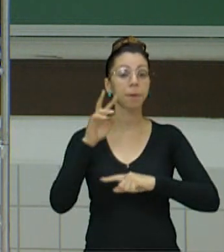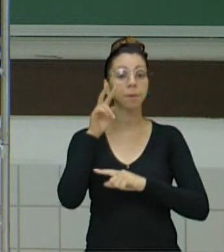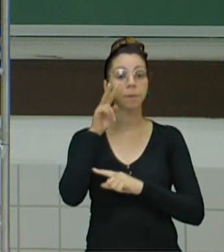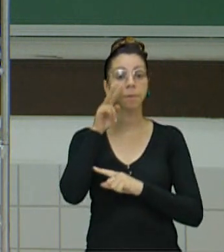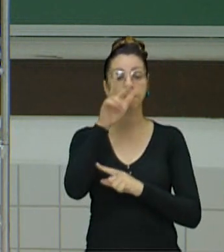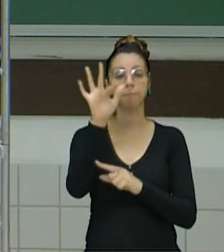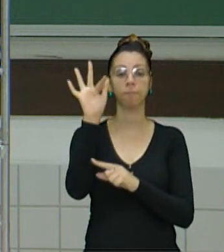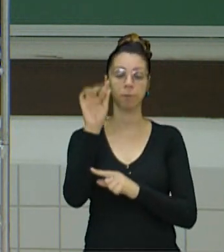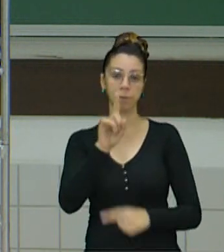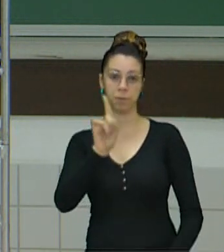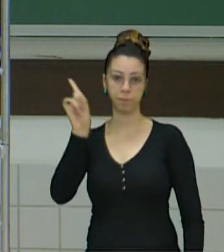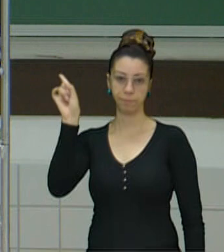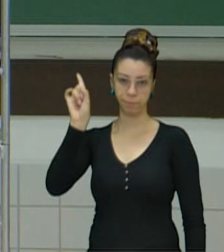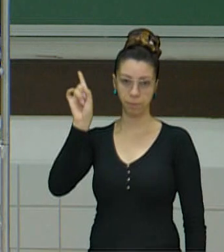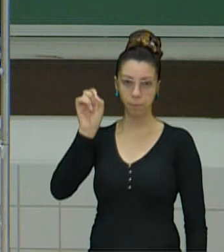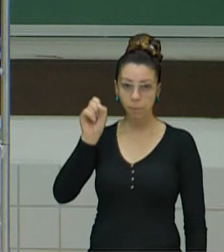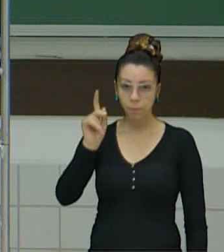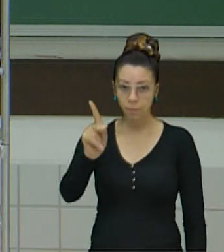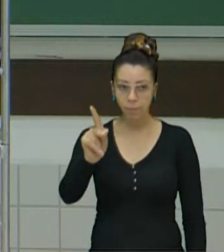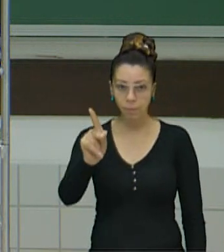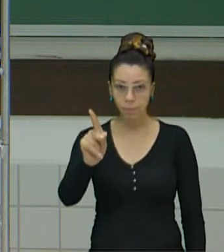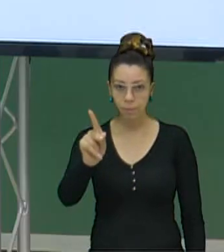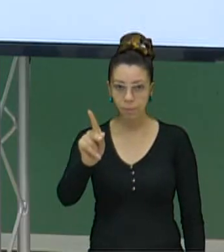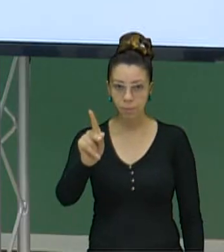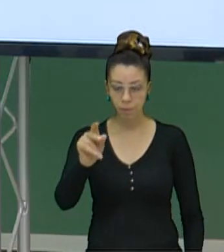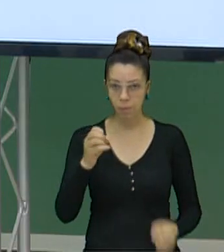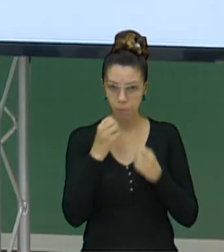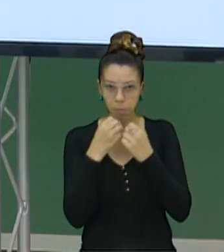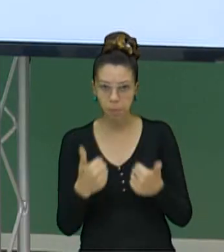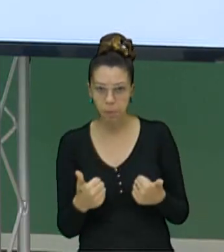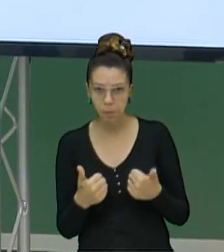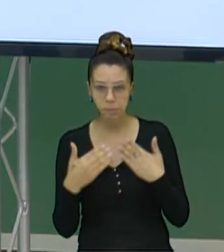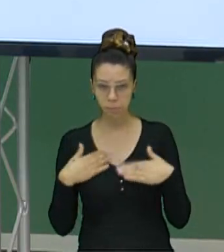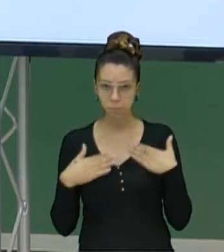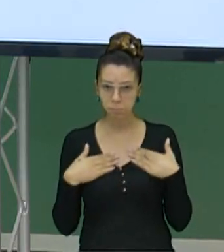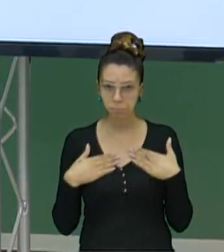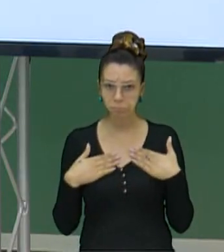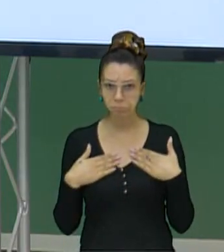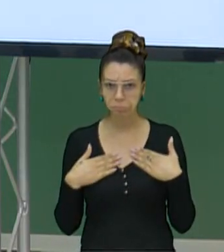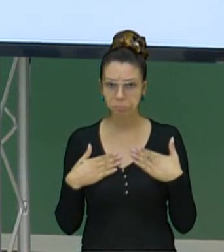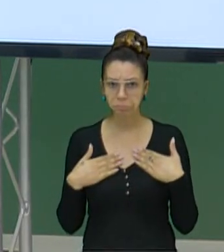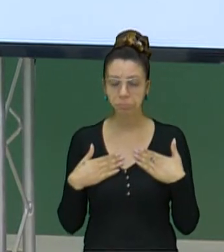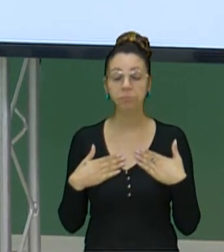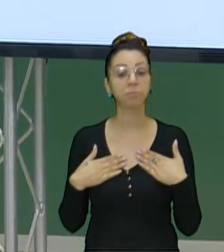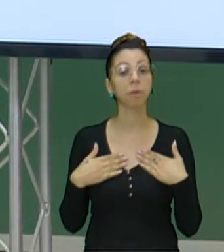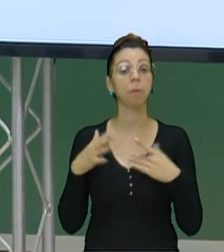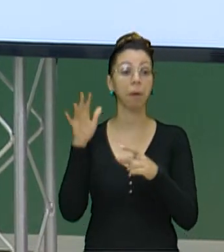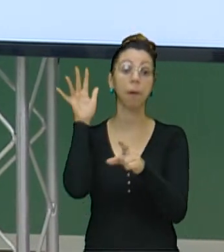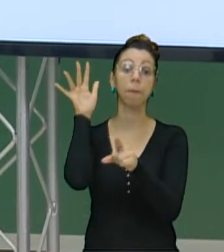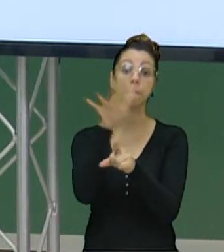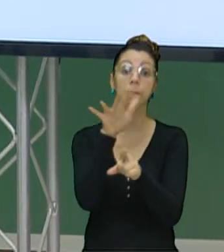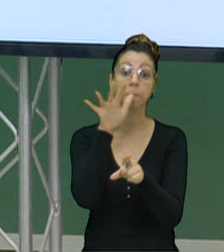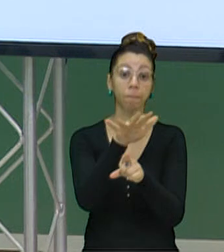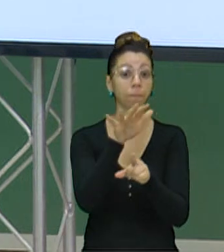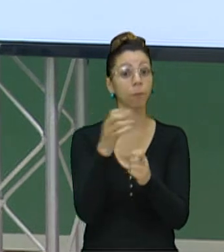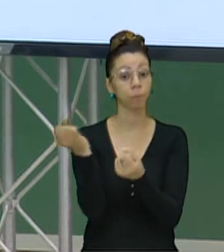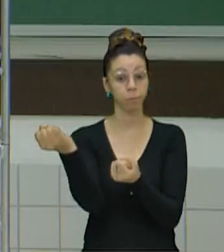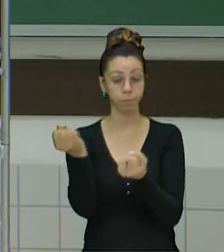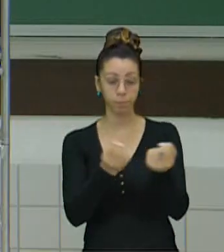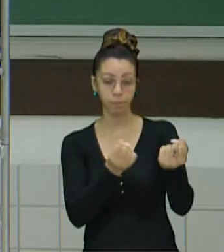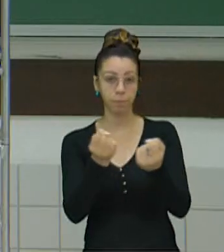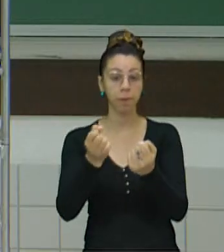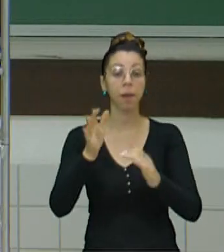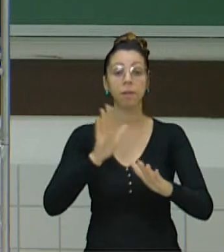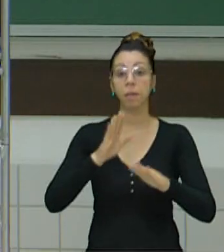aqui. Beleza, gurizada? Beleza, meninada? De boas? Tranquilo? Né? É o que está atuando aqui nesse veículo. Às vezes a galera